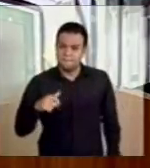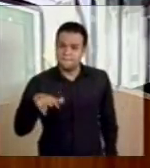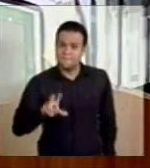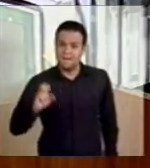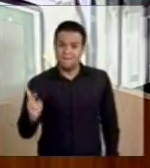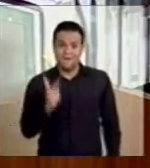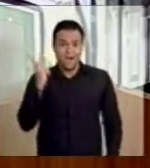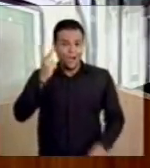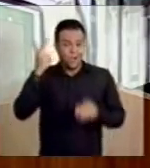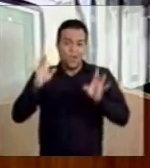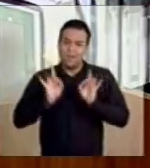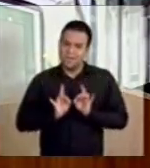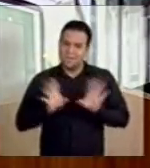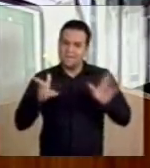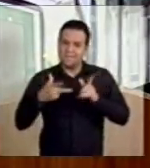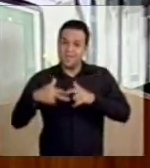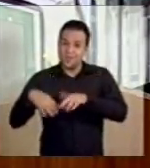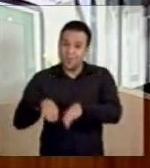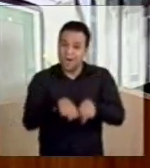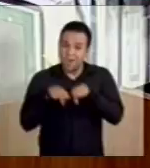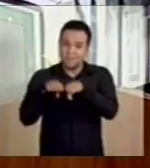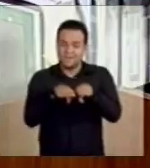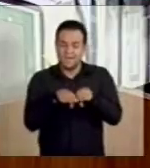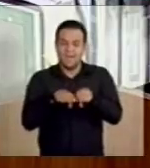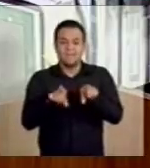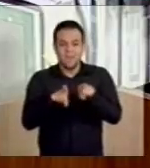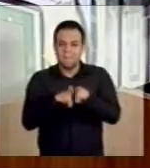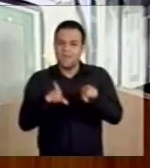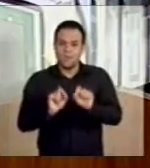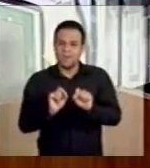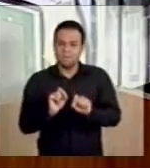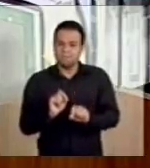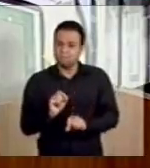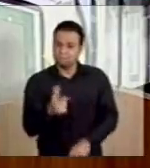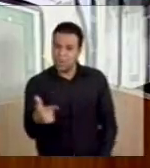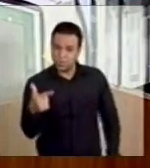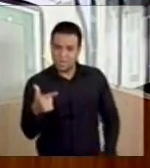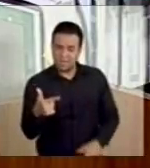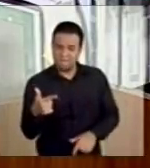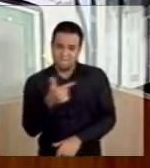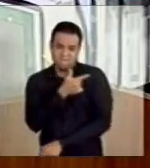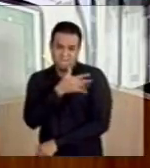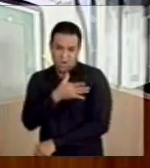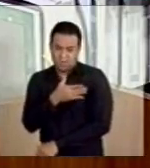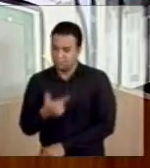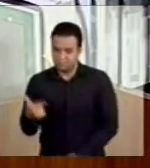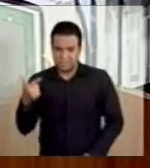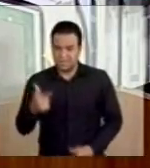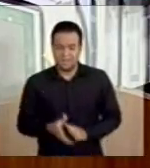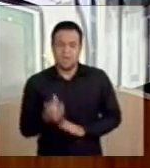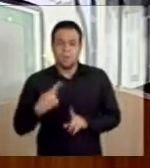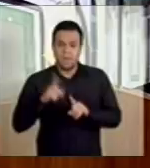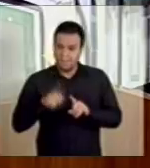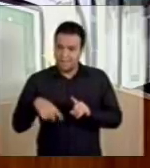da liberdade, da igualdade e da não discriminação, que representam fundamentos